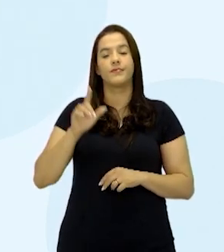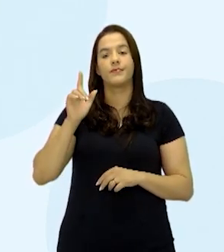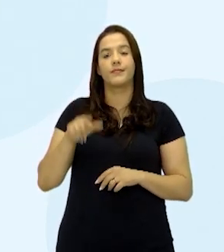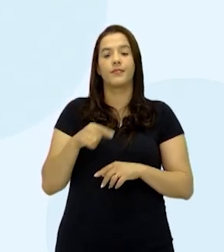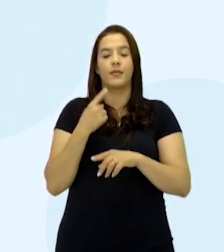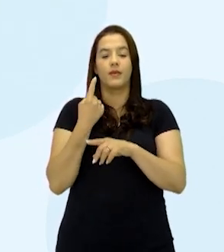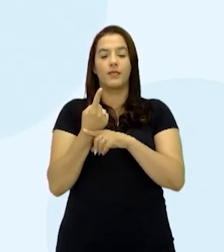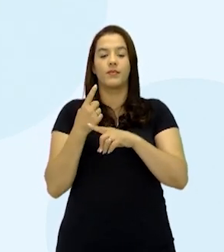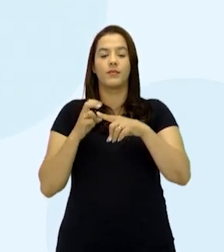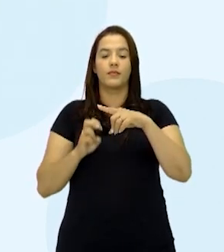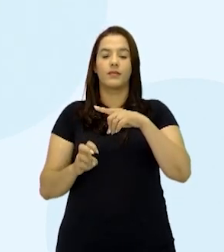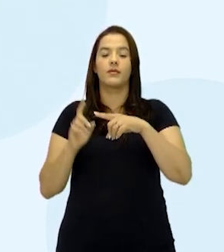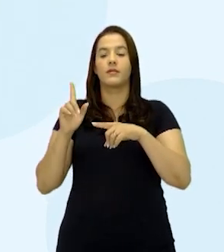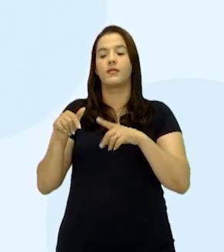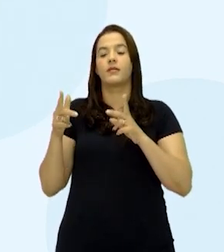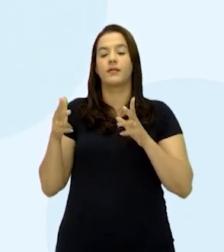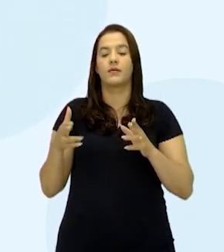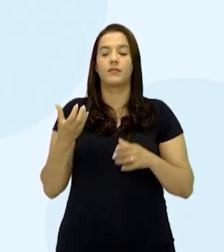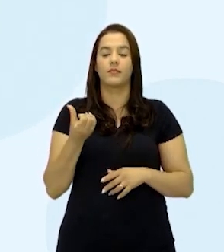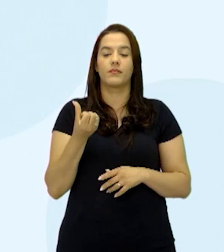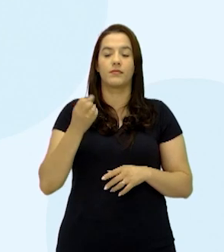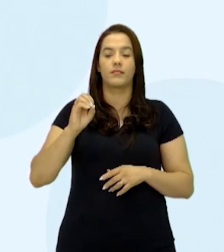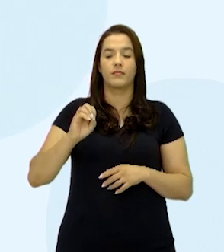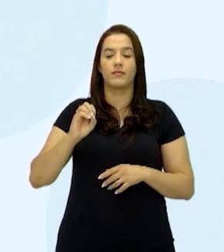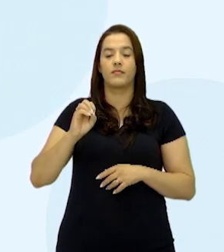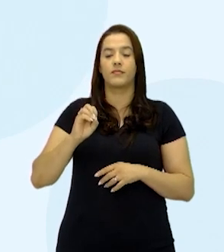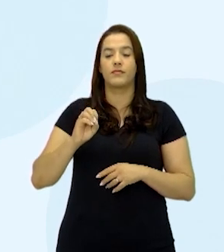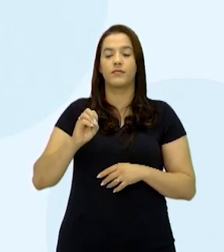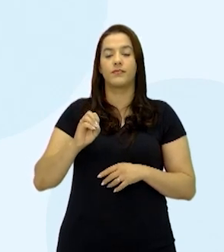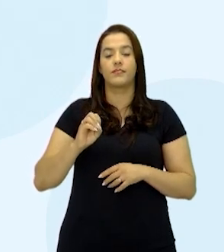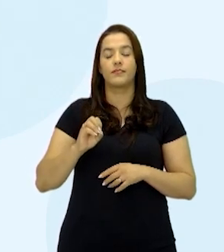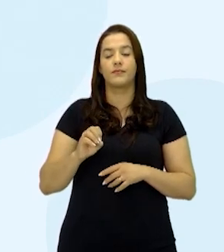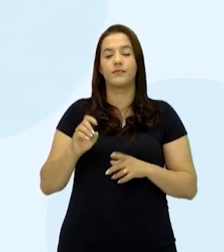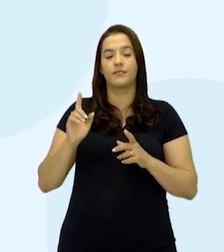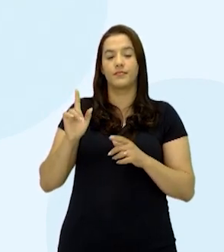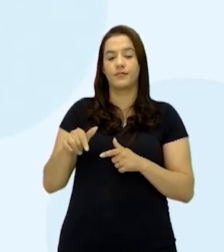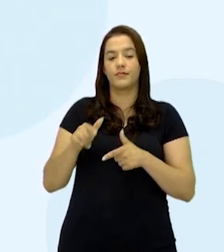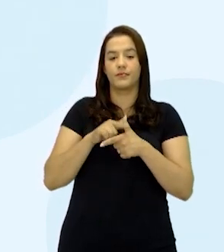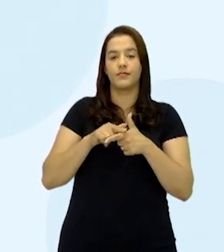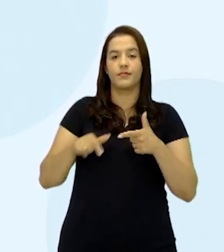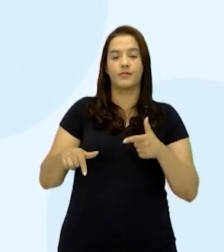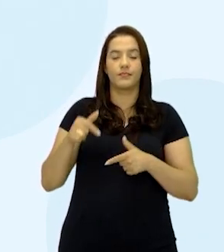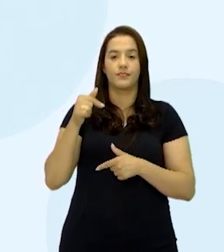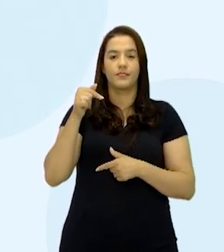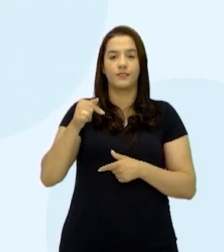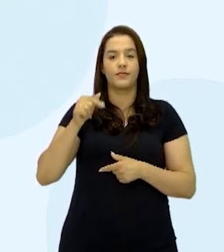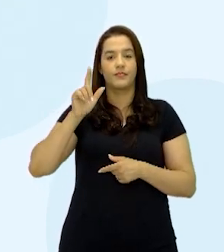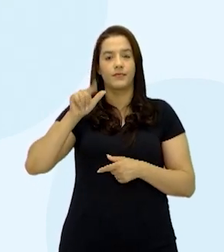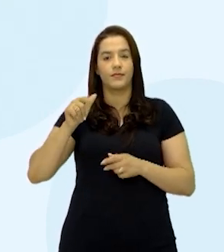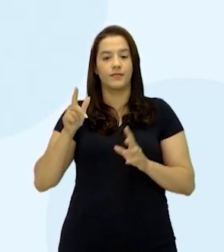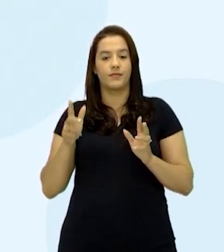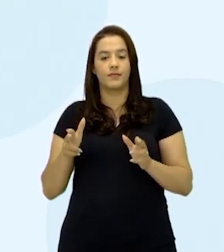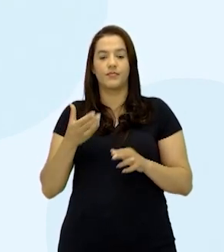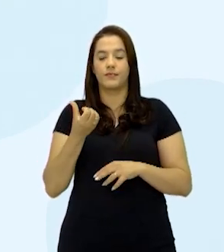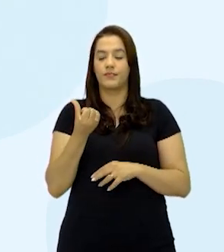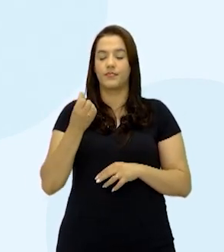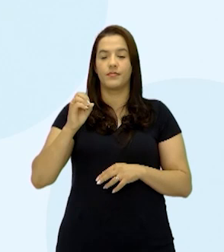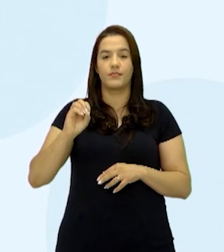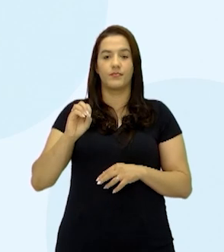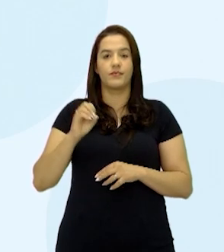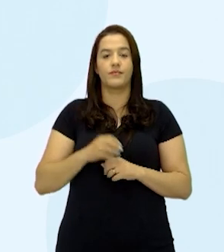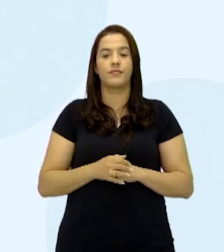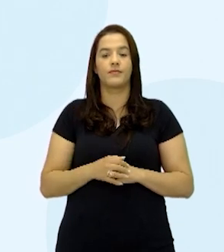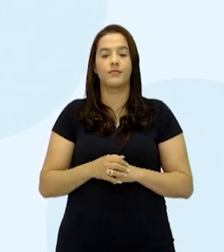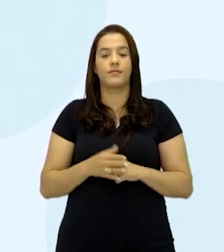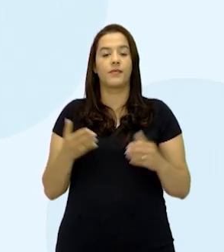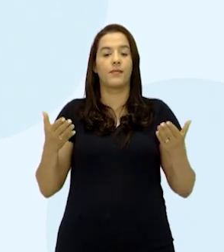que 1/15 é igual a 60. Porque o 420 dividido por 7 é igual a 60.